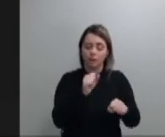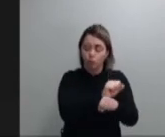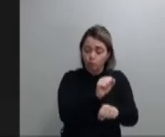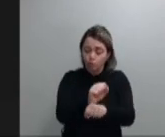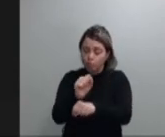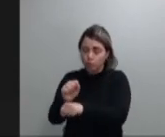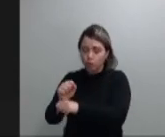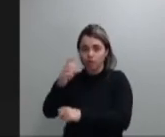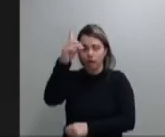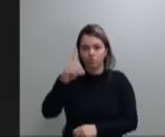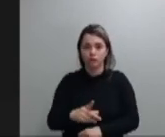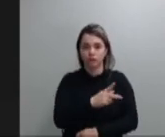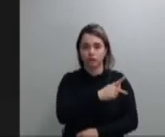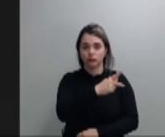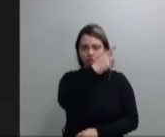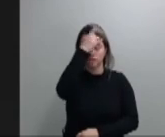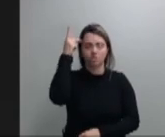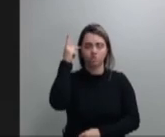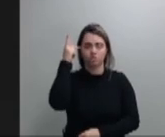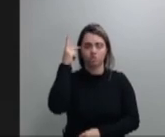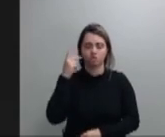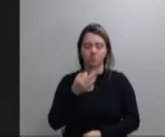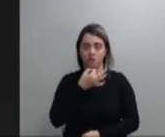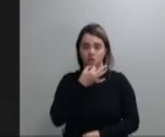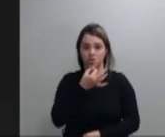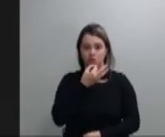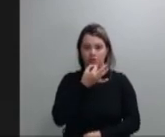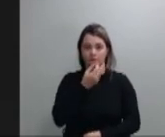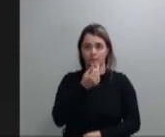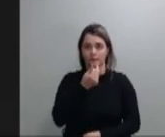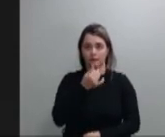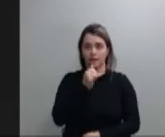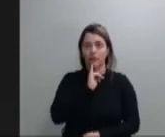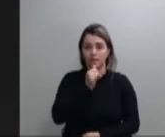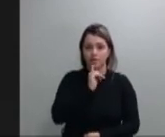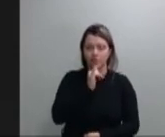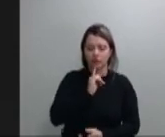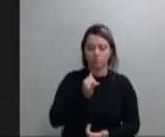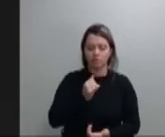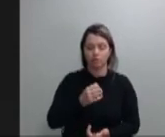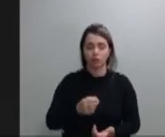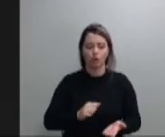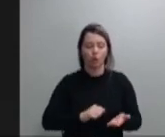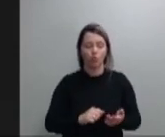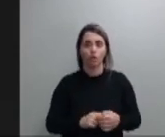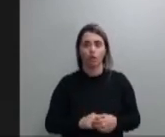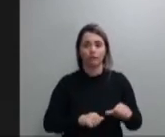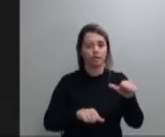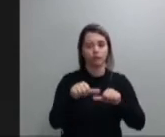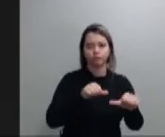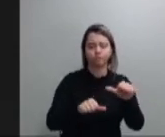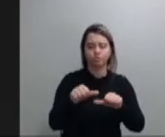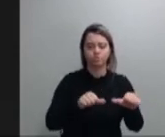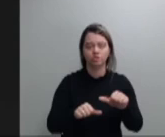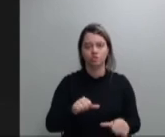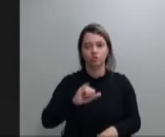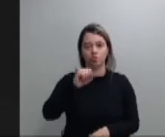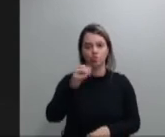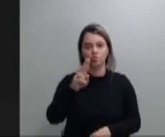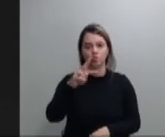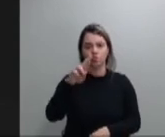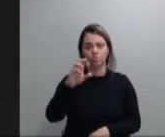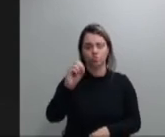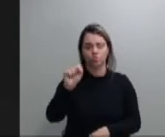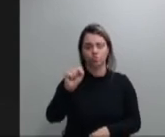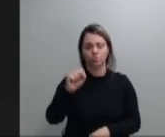exemplo aquele caso da correção da correção não do juro do sujeito o Estado fica um ano com o dinheiro do